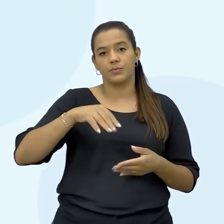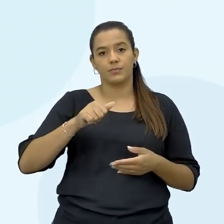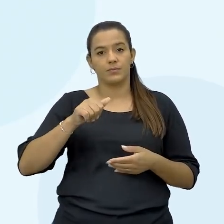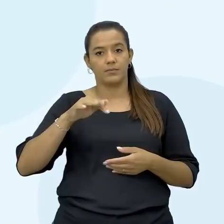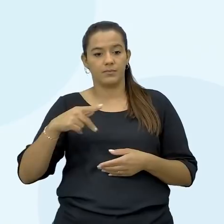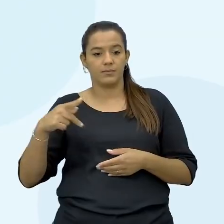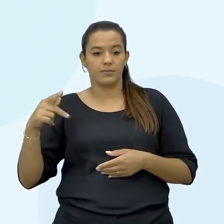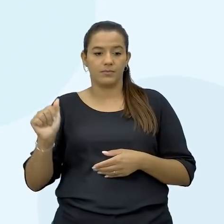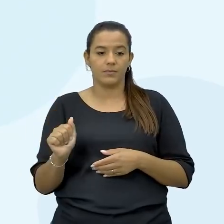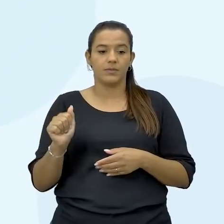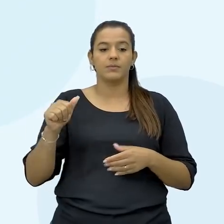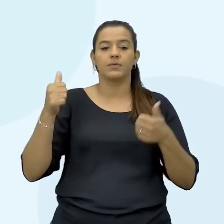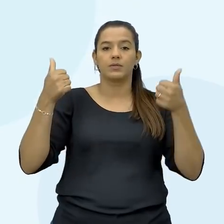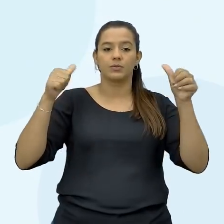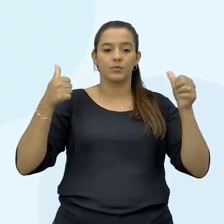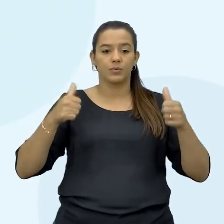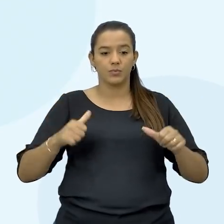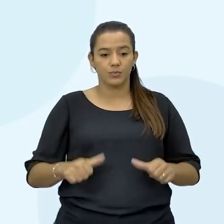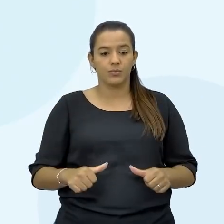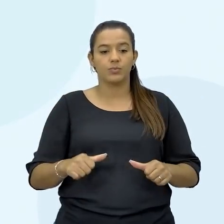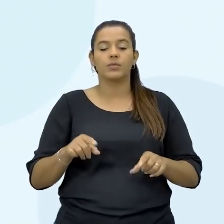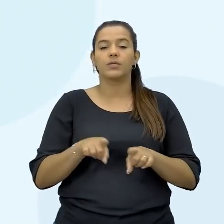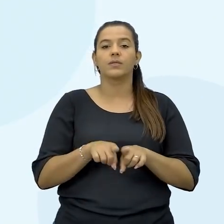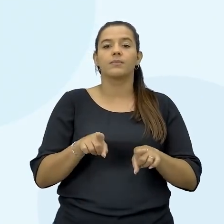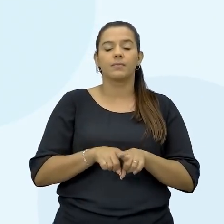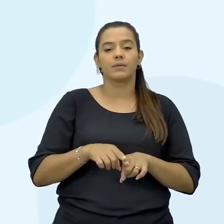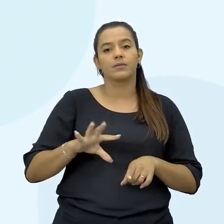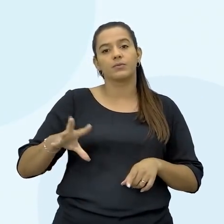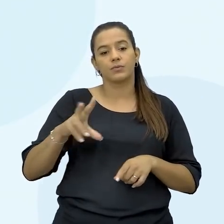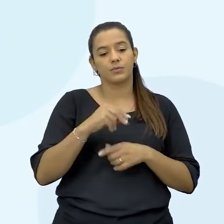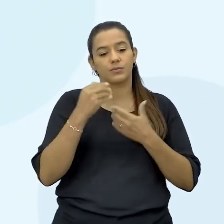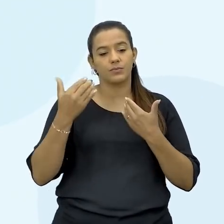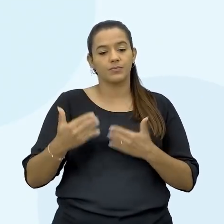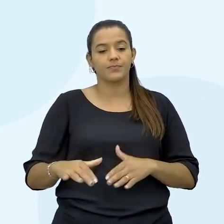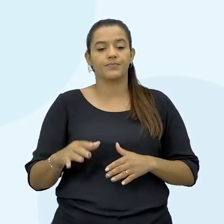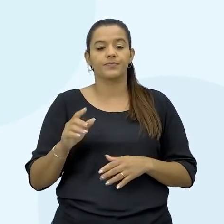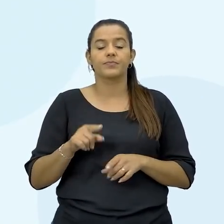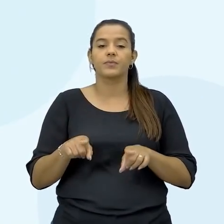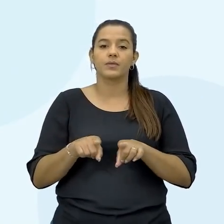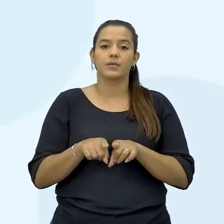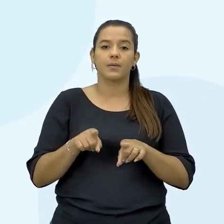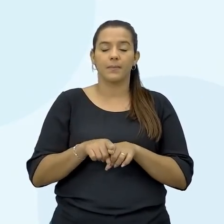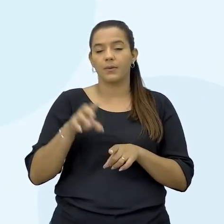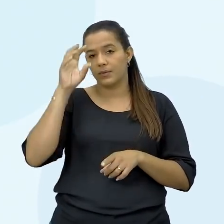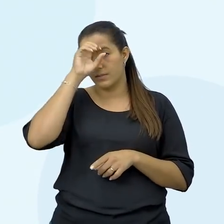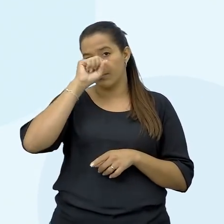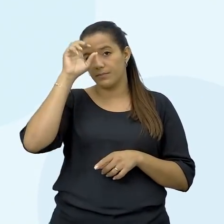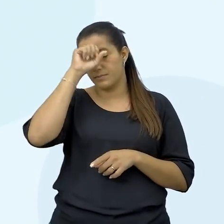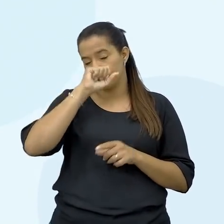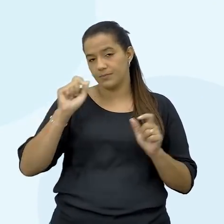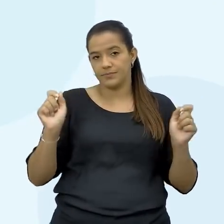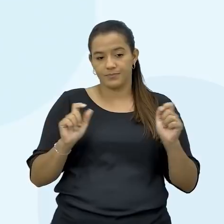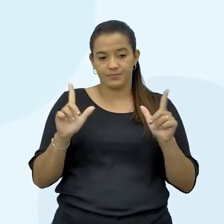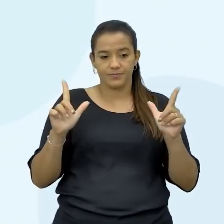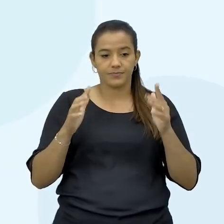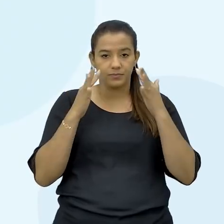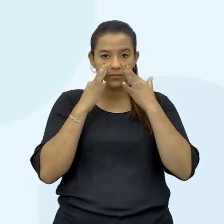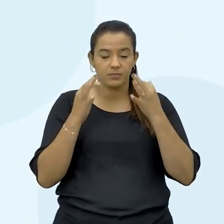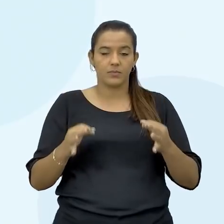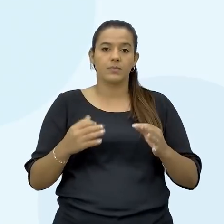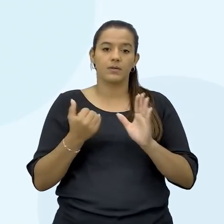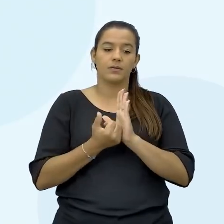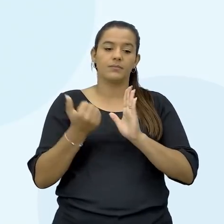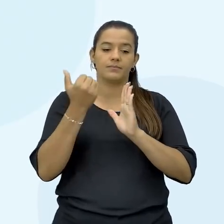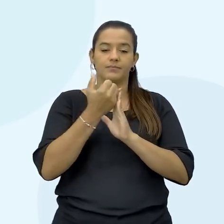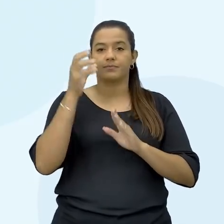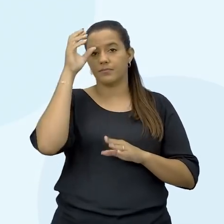ter um momento de avaliação, também iremos falar sobre o de olho na integração, iremos apresentar o nosso Saiba